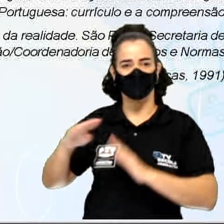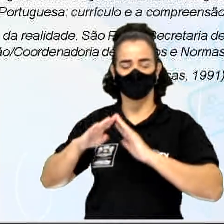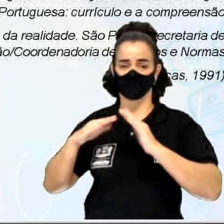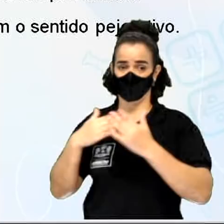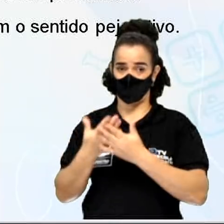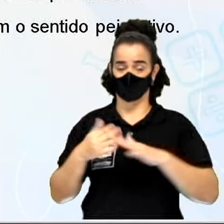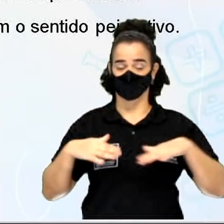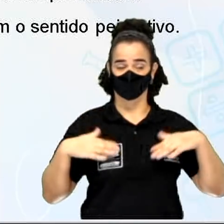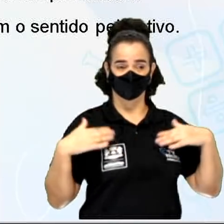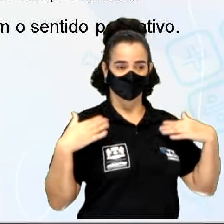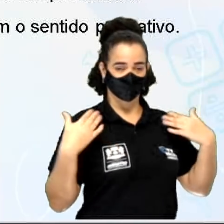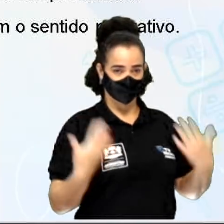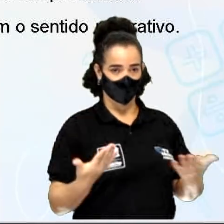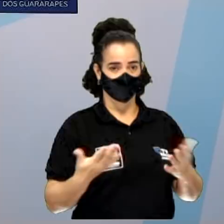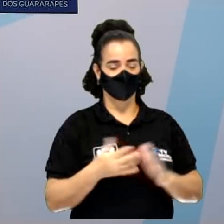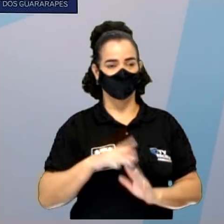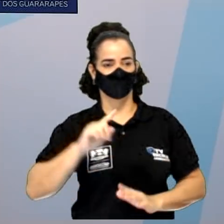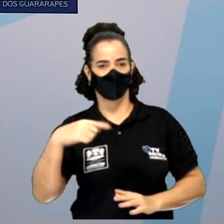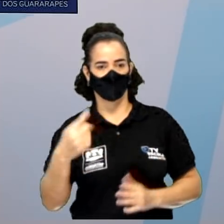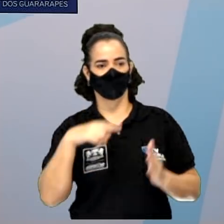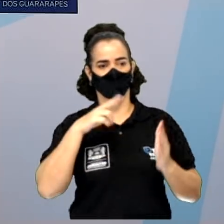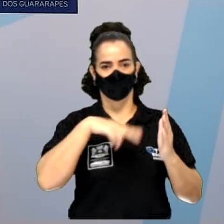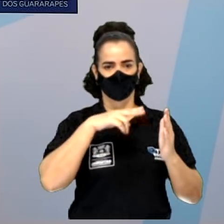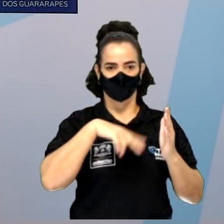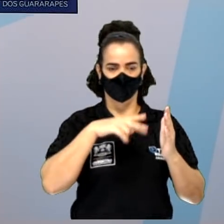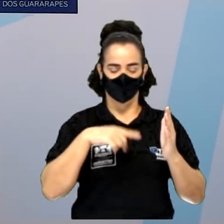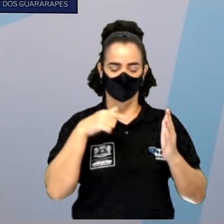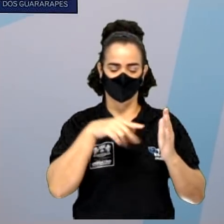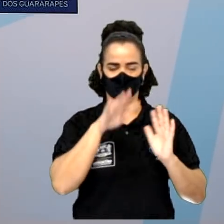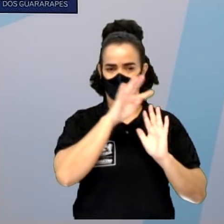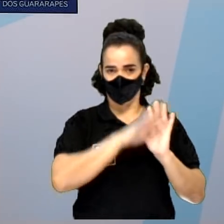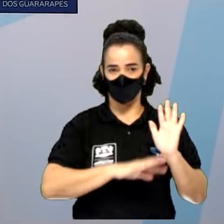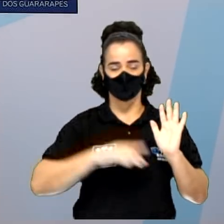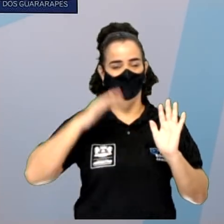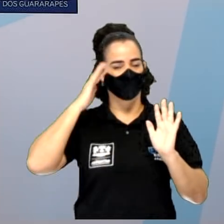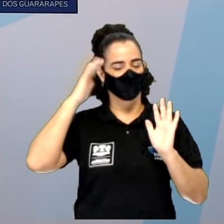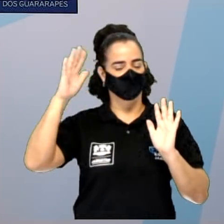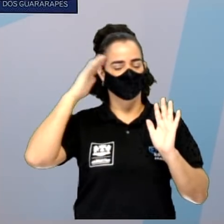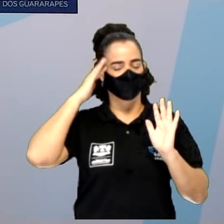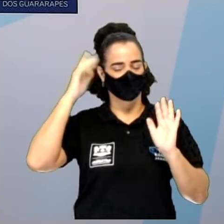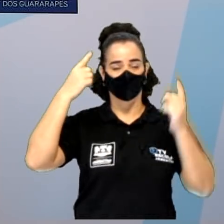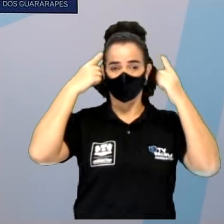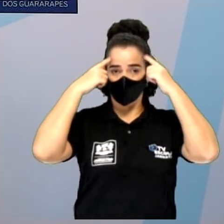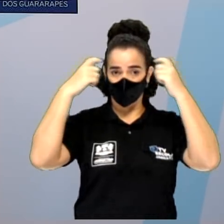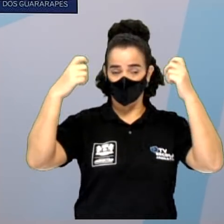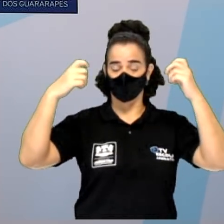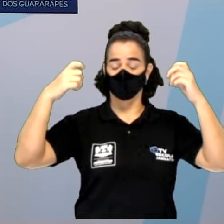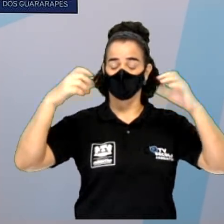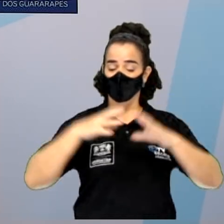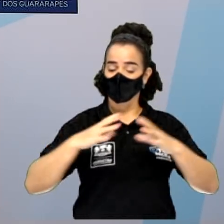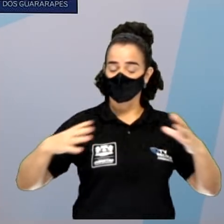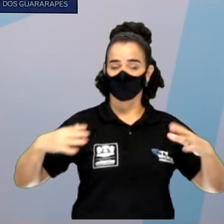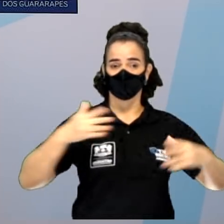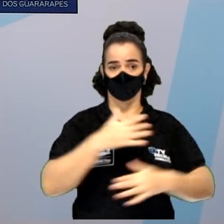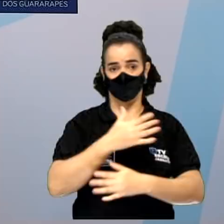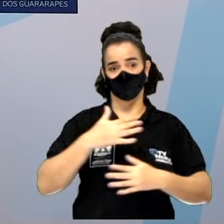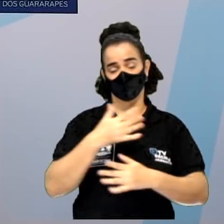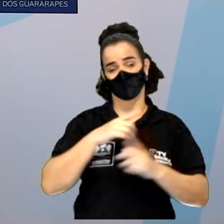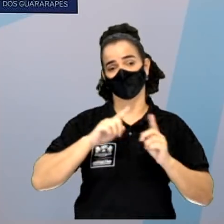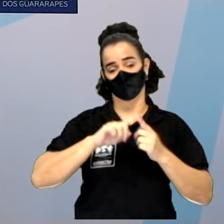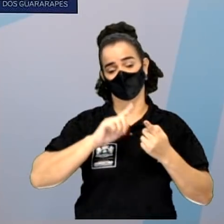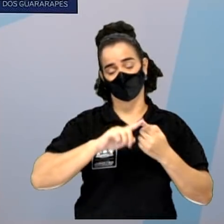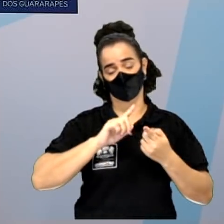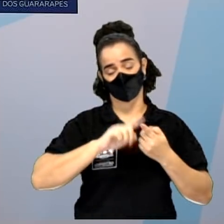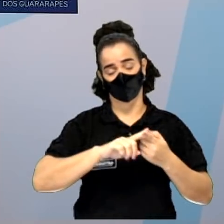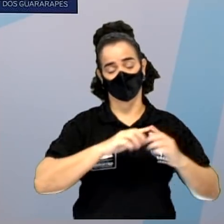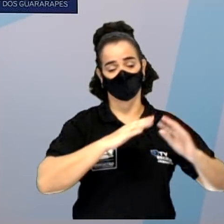Bom, pessoal, depois da leitura desse texto, né, que leva a gente aí à reflexão sobre a violência nas grandes cidades e nas favelas, a gente